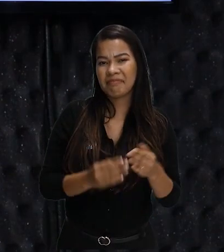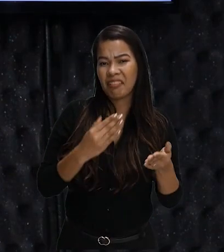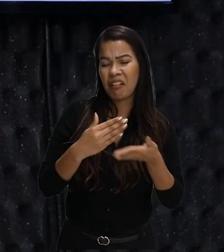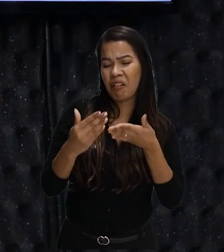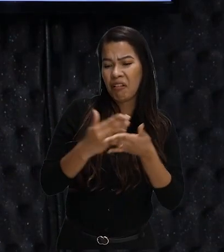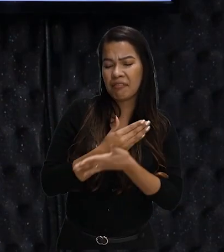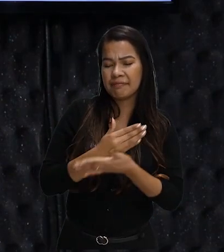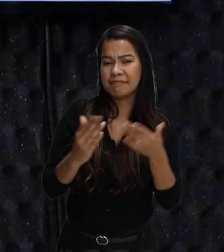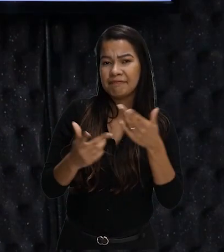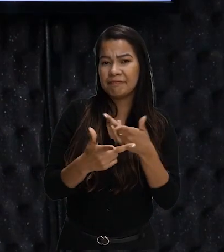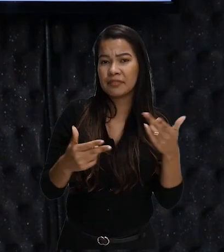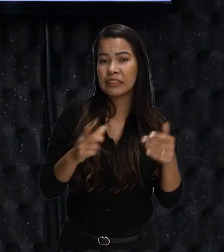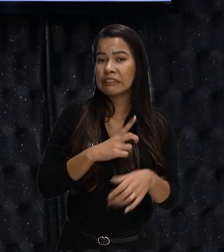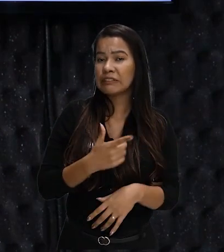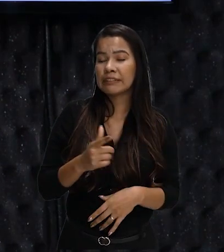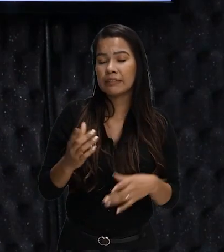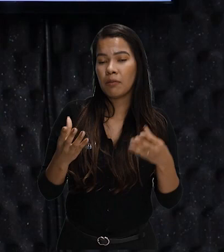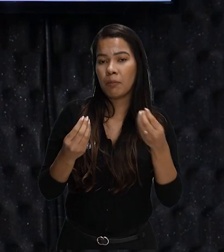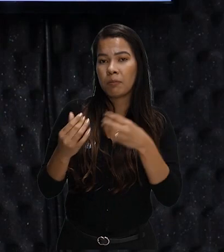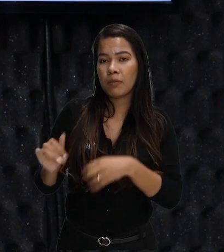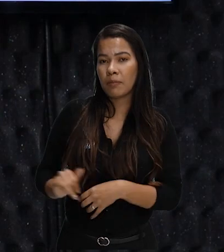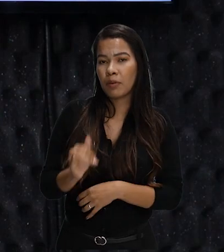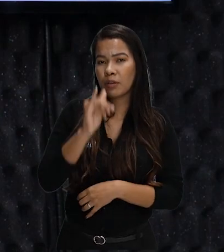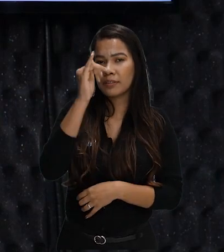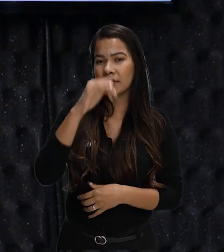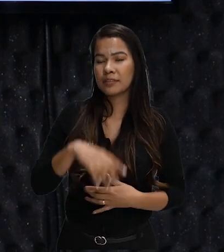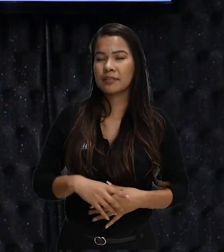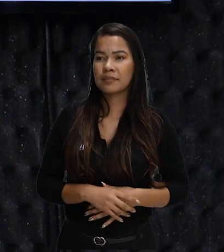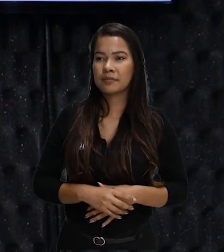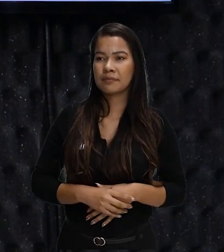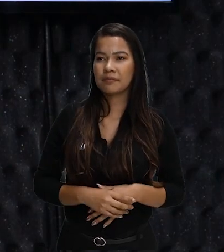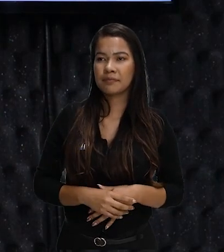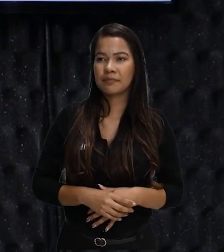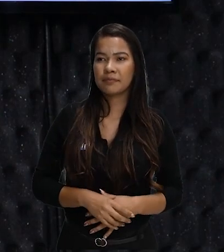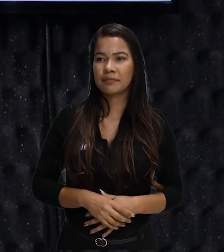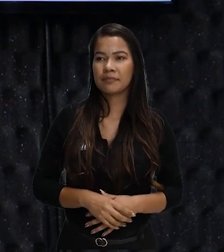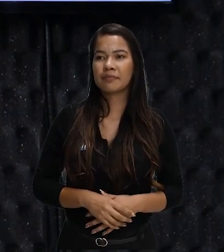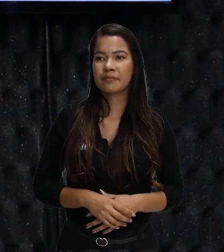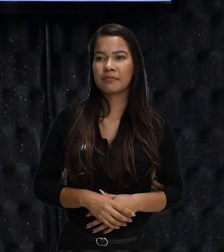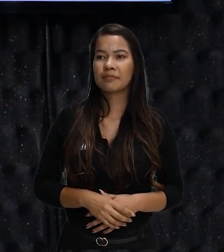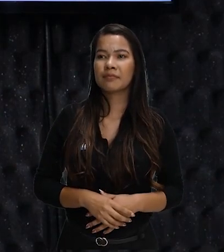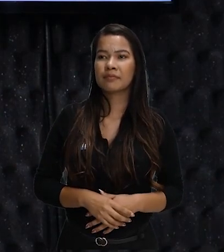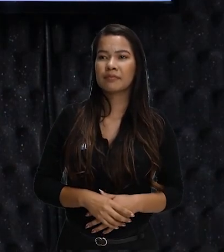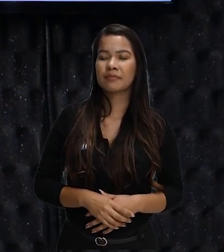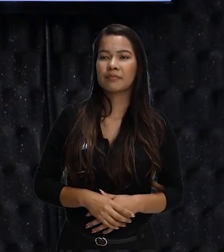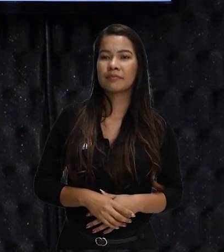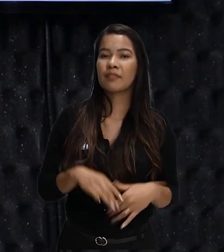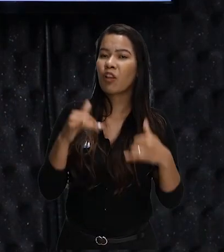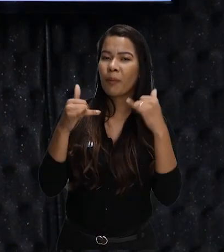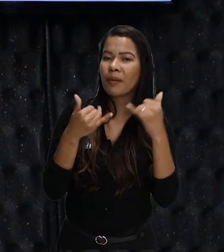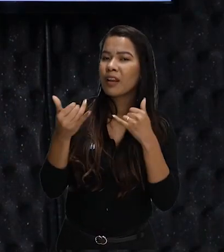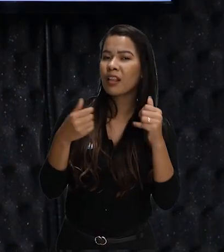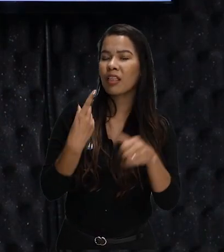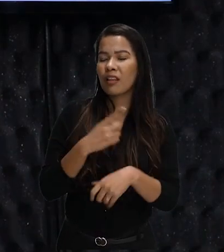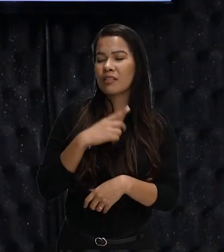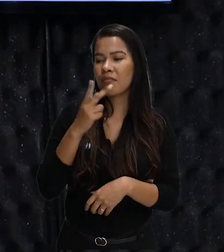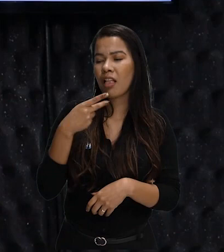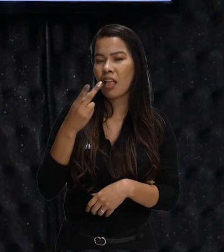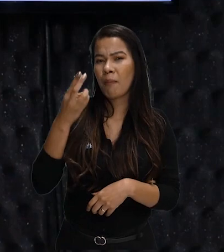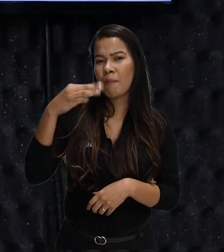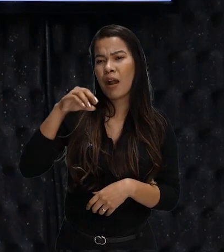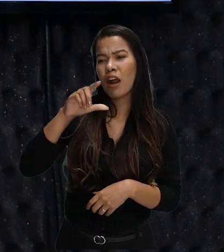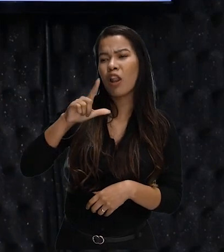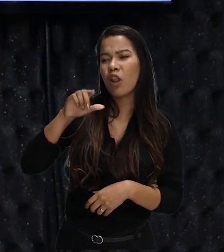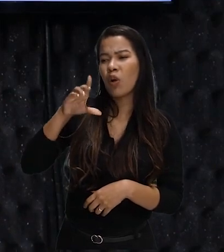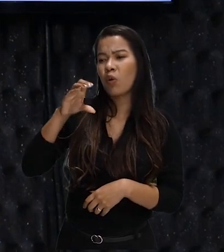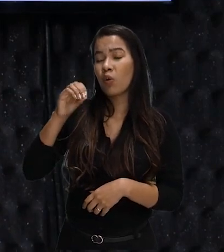corriqueira, faz parte do nosso cotidiano. Fulano de tal, que é isso, rapaz? Tá maluco? Não sei o quê. Com brincadeira a gente acaba falando. Nessa época